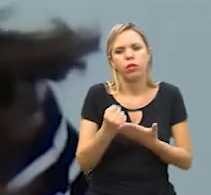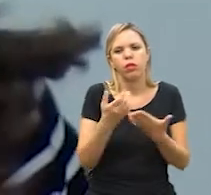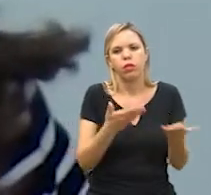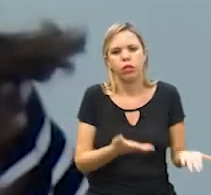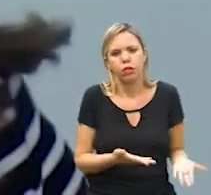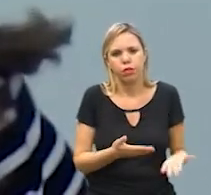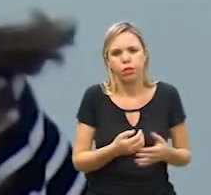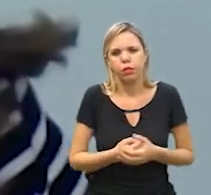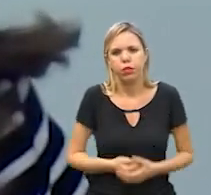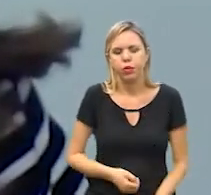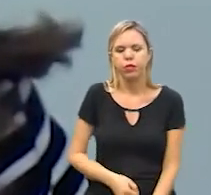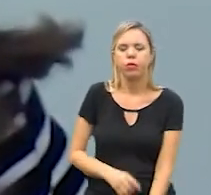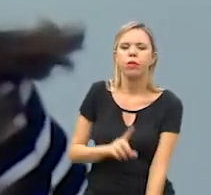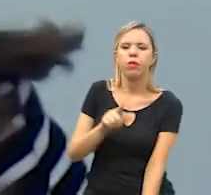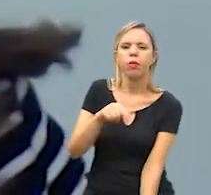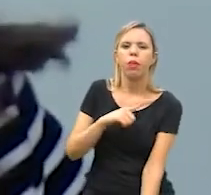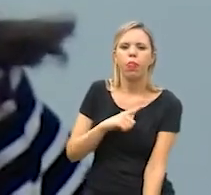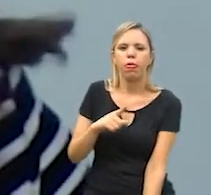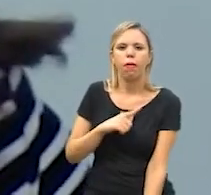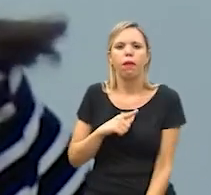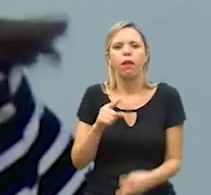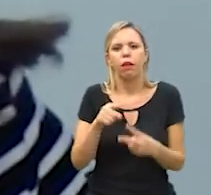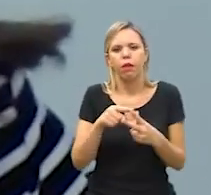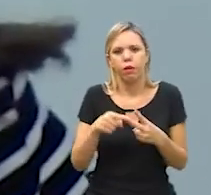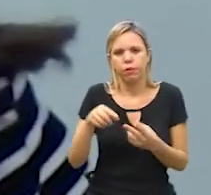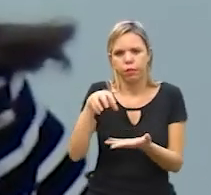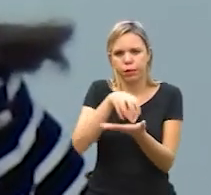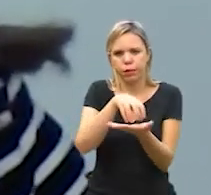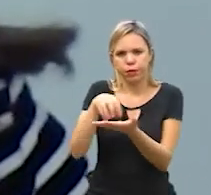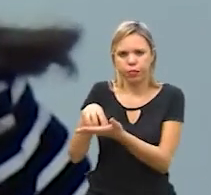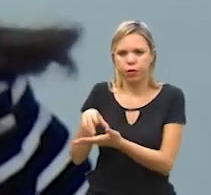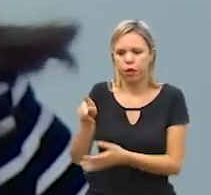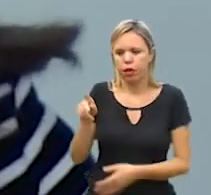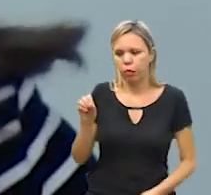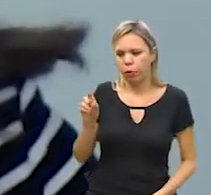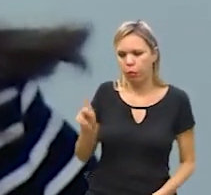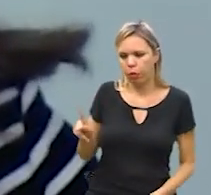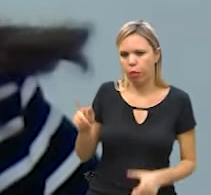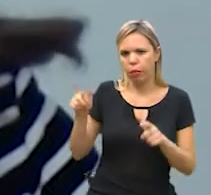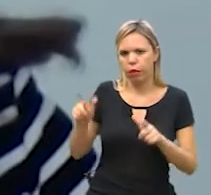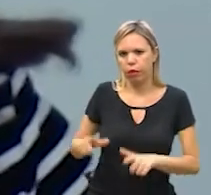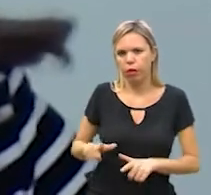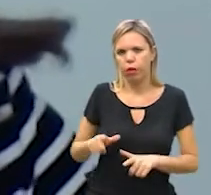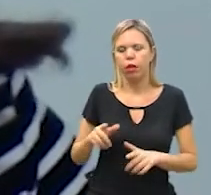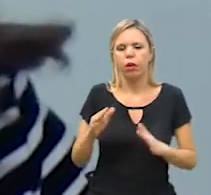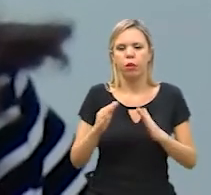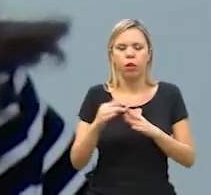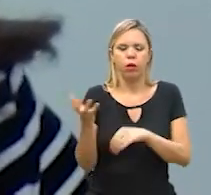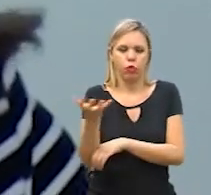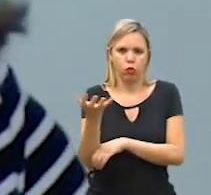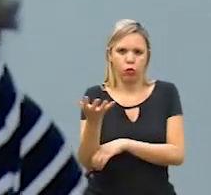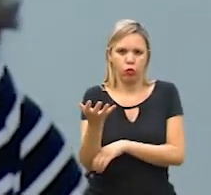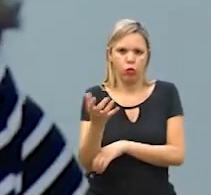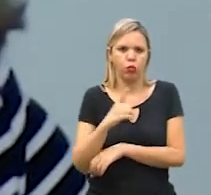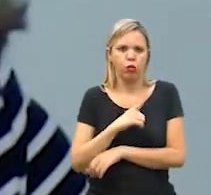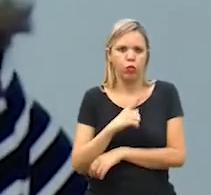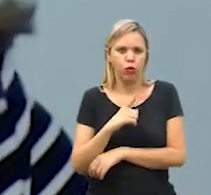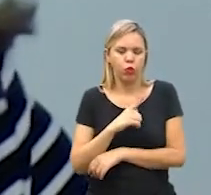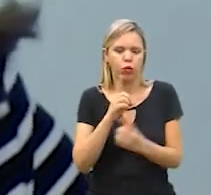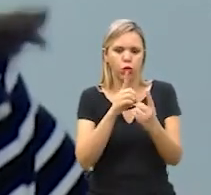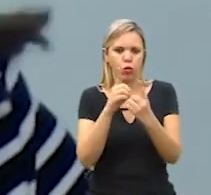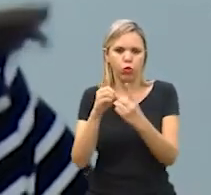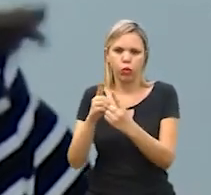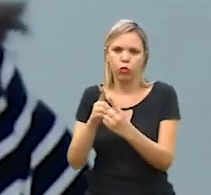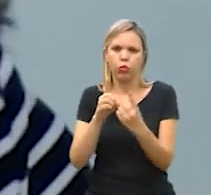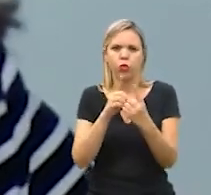assistência social pode auxiliar nessa questão. Depois nós temos os 2 centros POPs, que é o local onde esse morador de rua